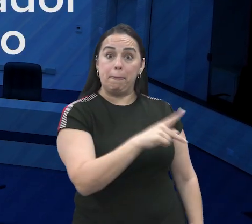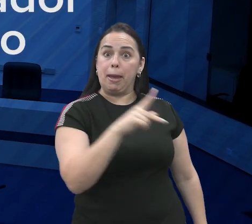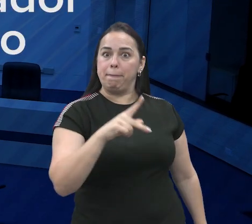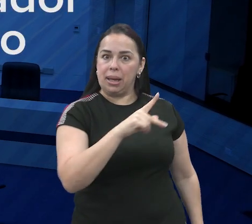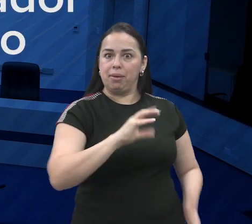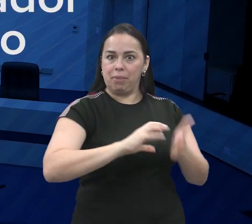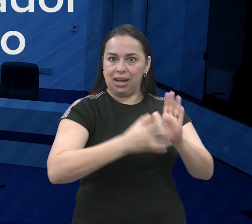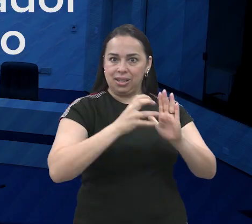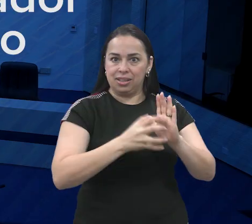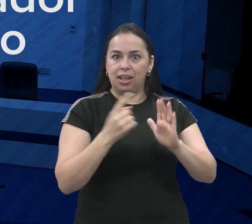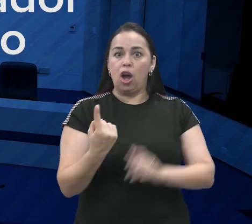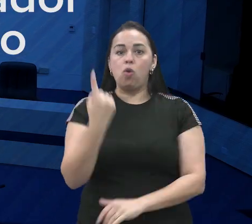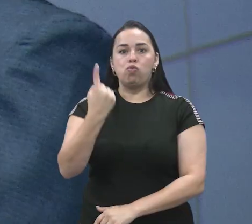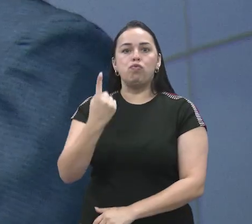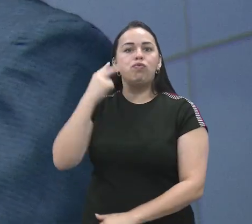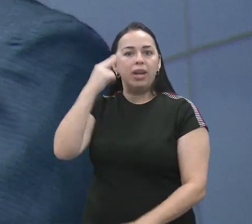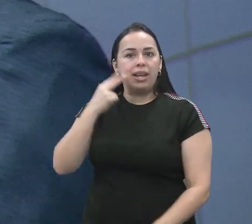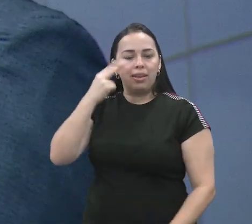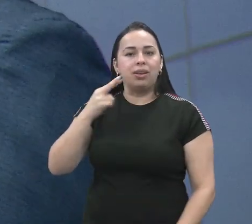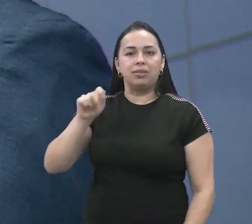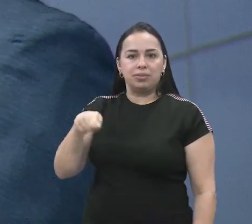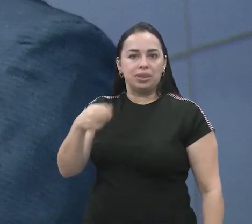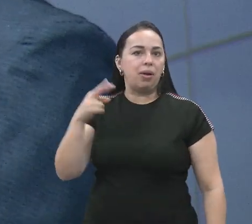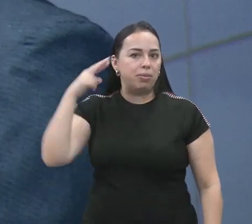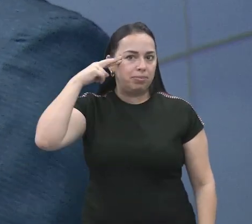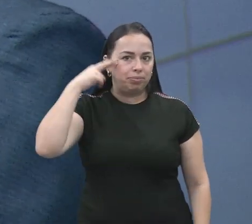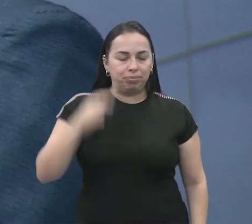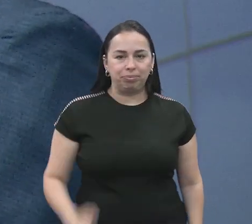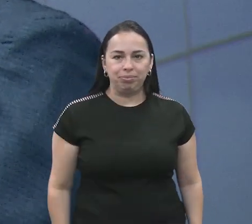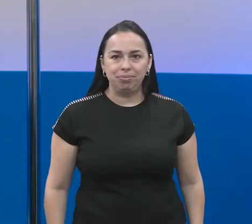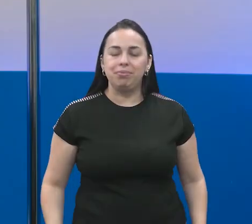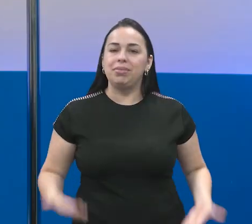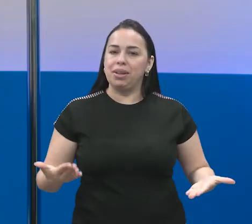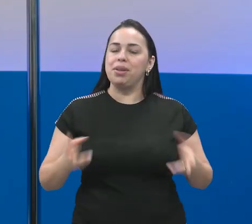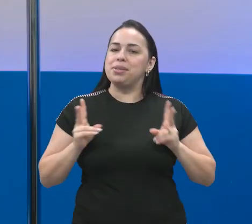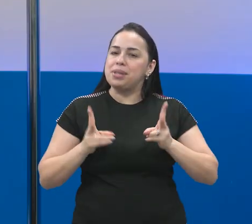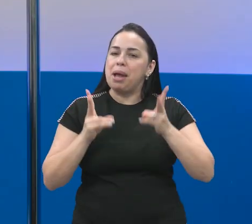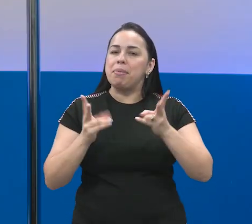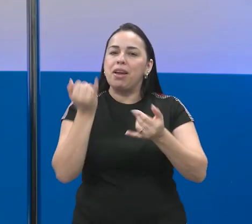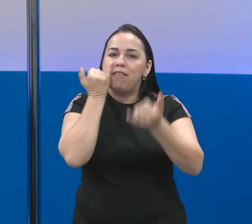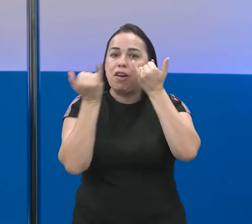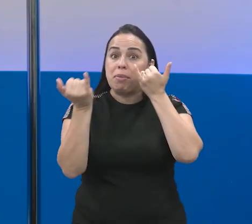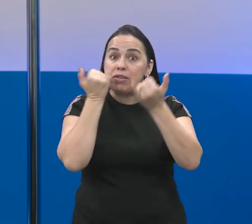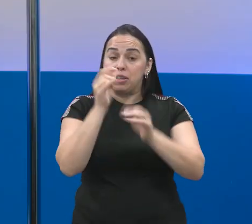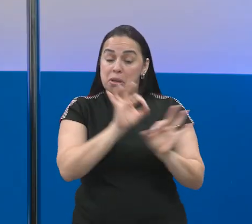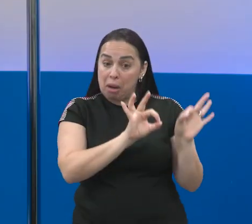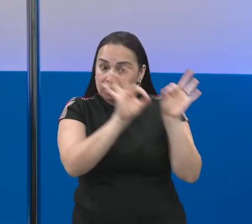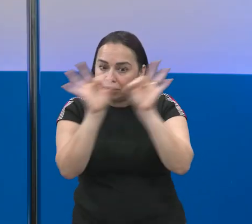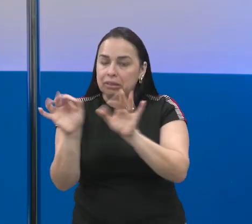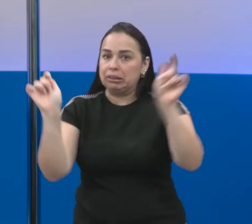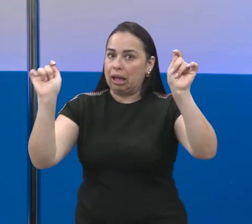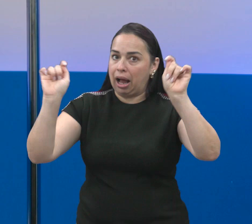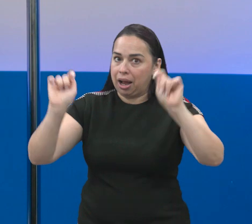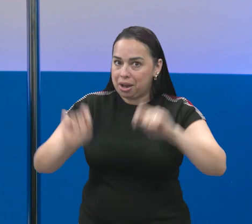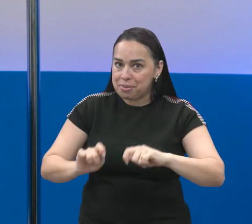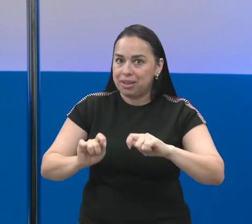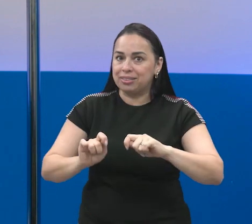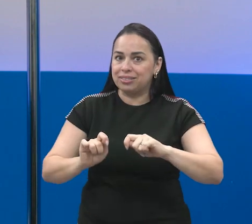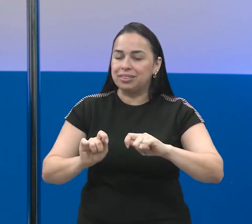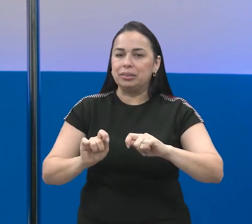Progressistas tem 1 cadeira ocupada pelo vereador Rogério da Acazem. Eu reforço que você pode acompanhar o trabalho